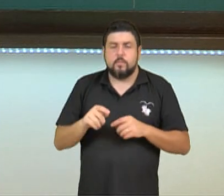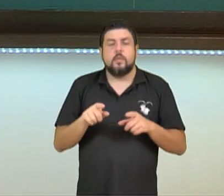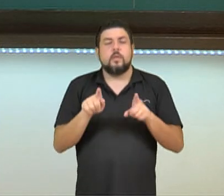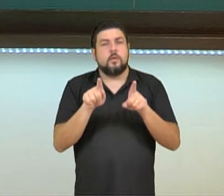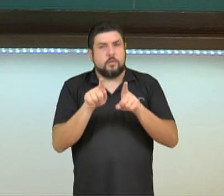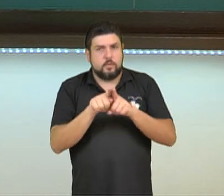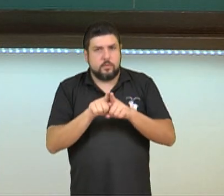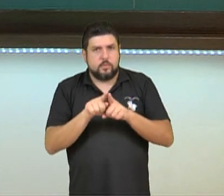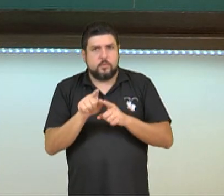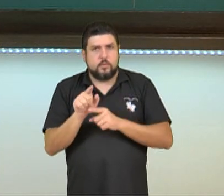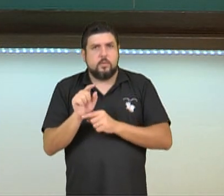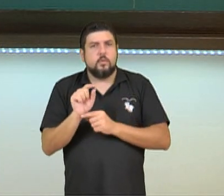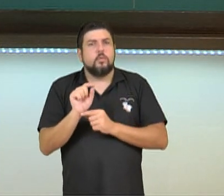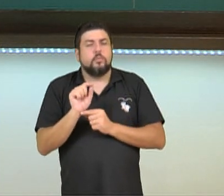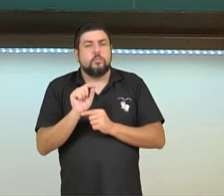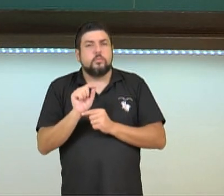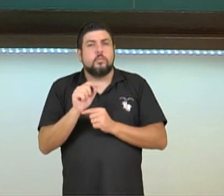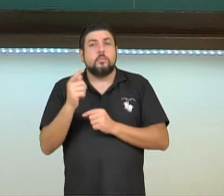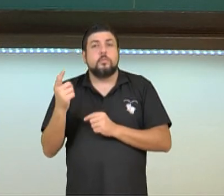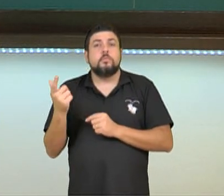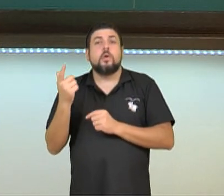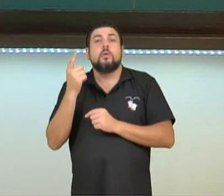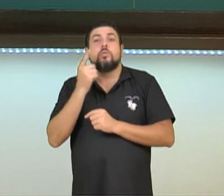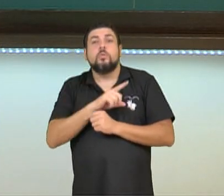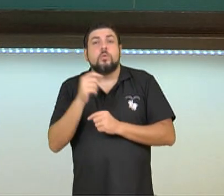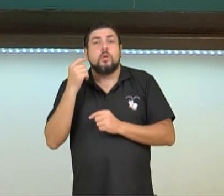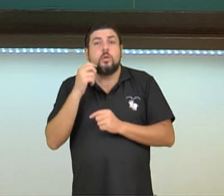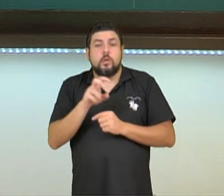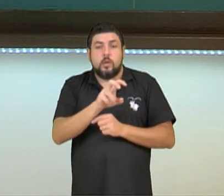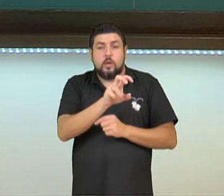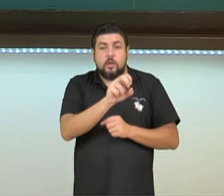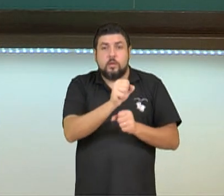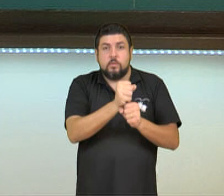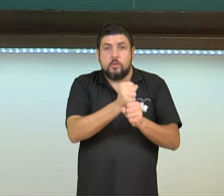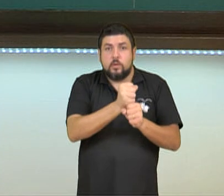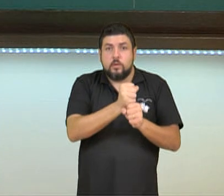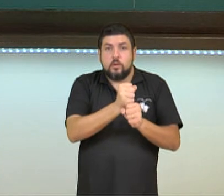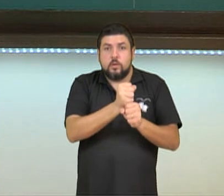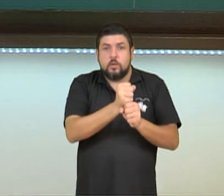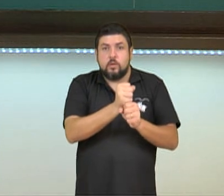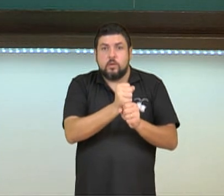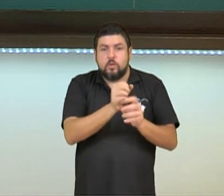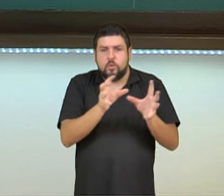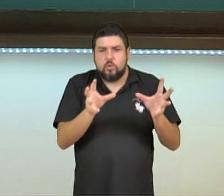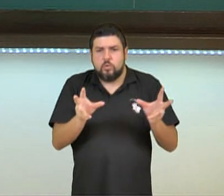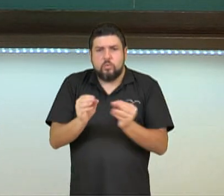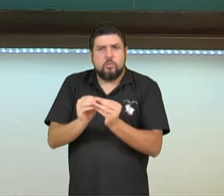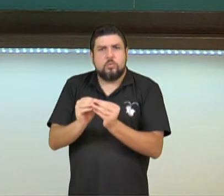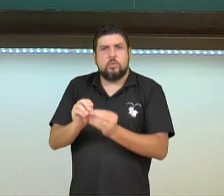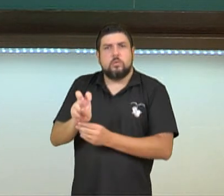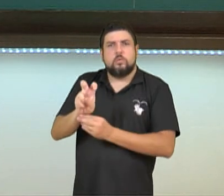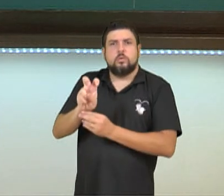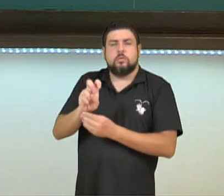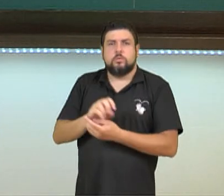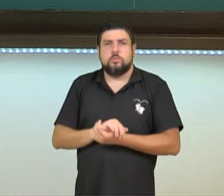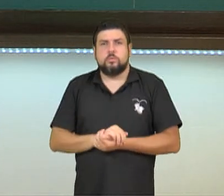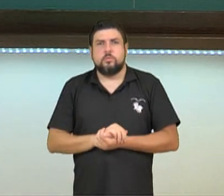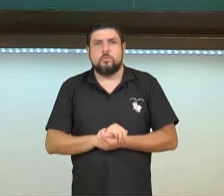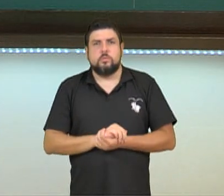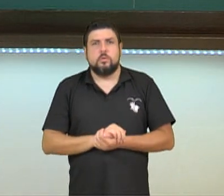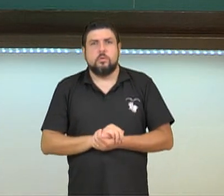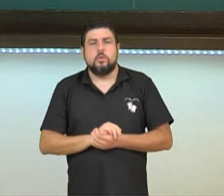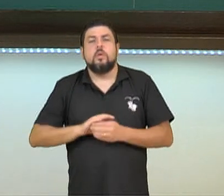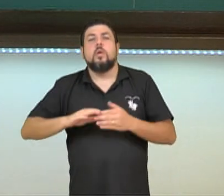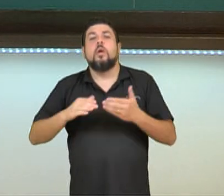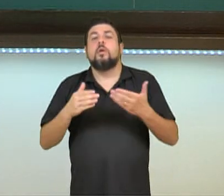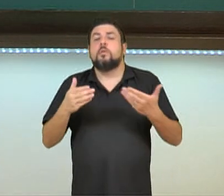logicamente, para atingir os famosos 50 anos em 5. E este salto só foi possibilitado no